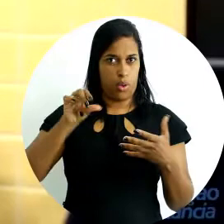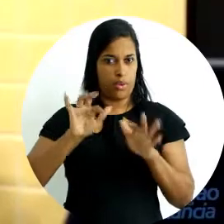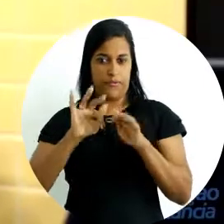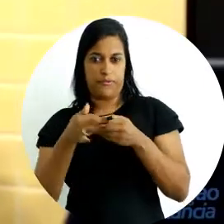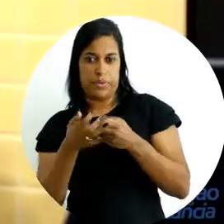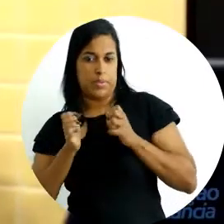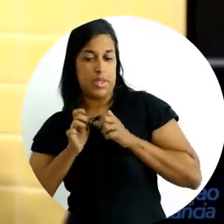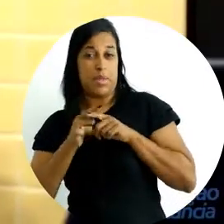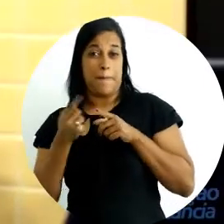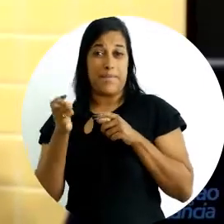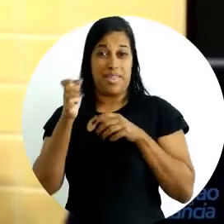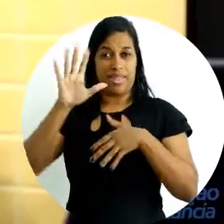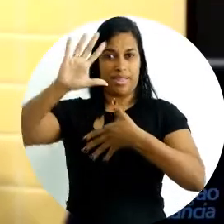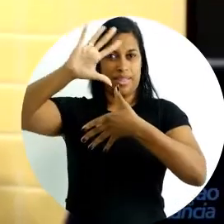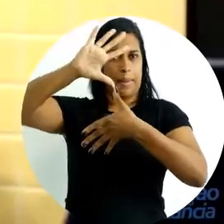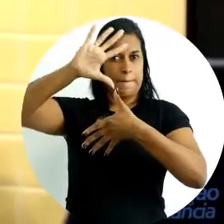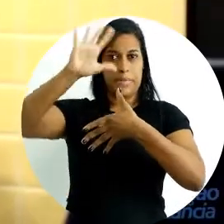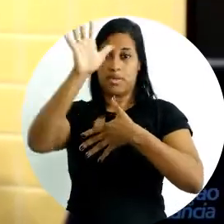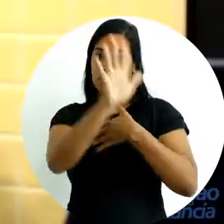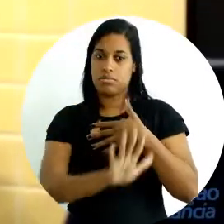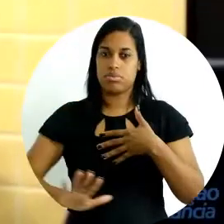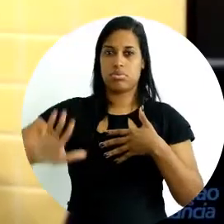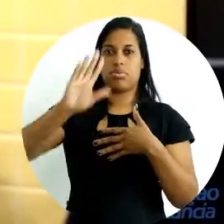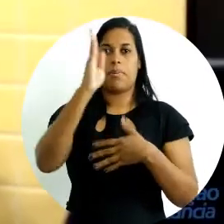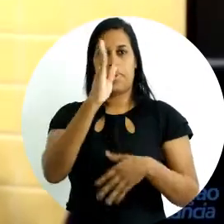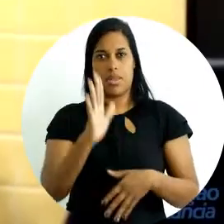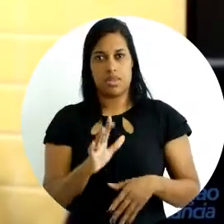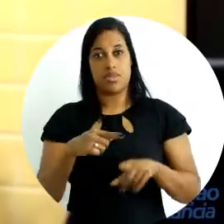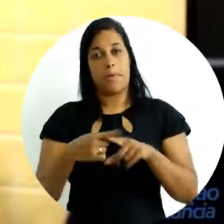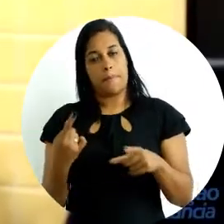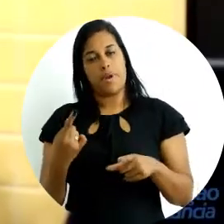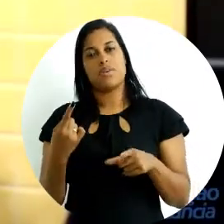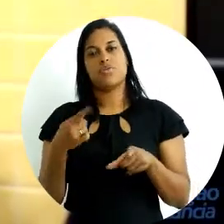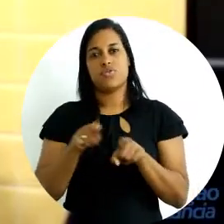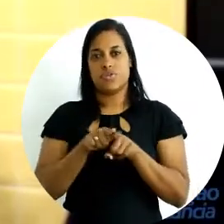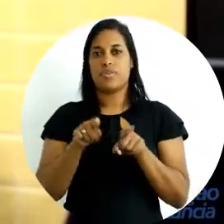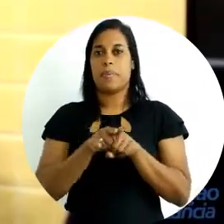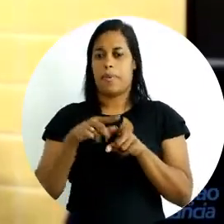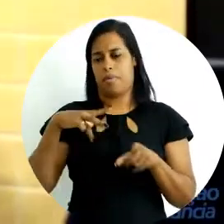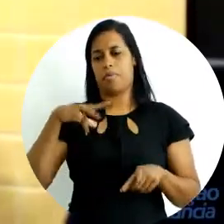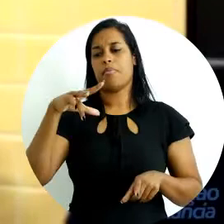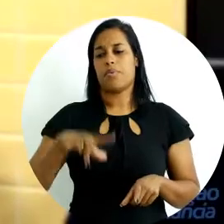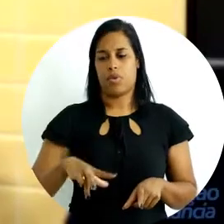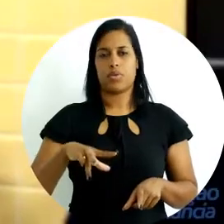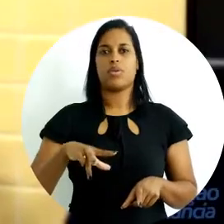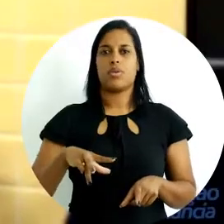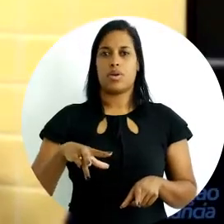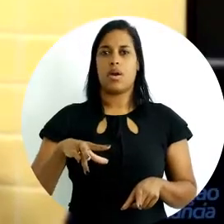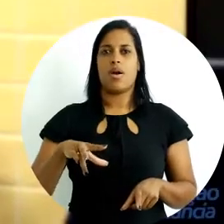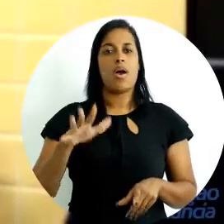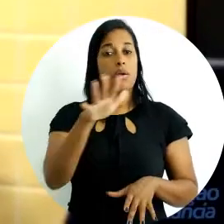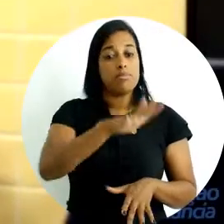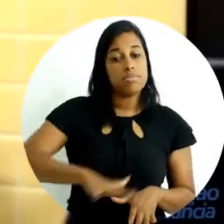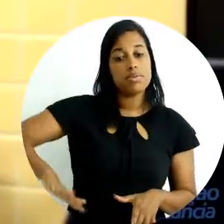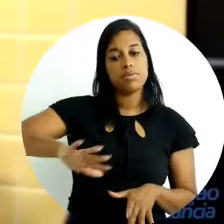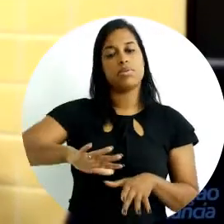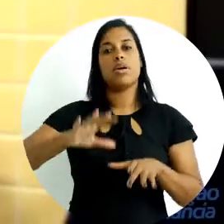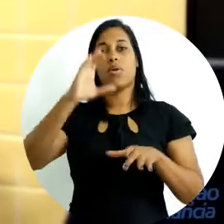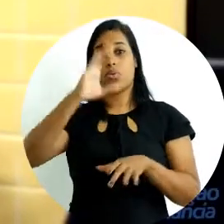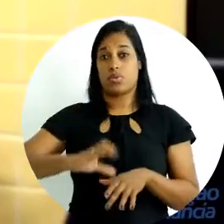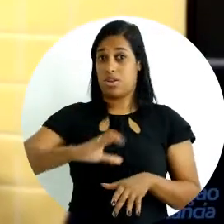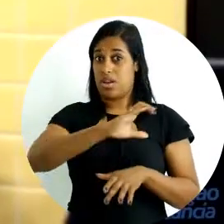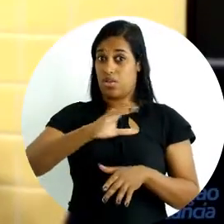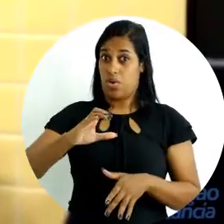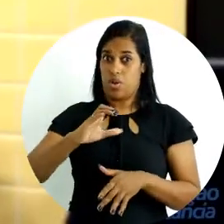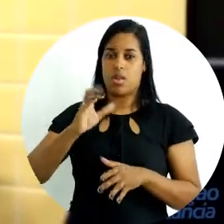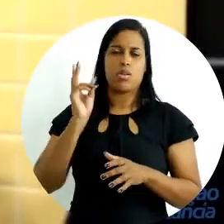colônia portuguesa na América, no caso o Brasil, mas também na metrópole Portugal, era hegemônico,